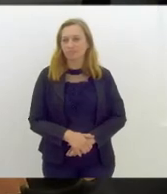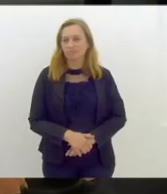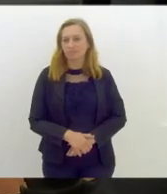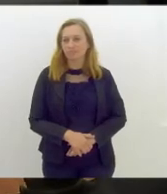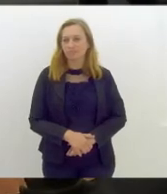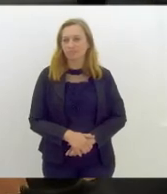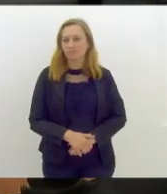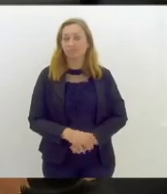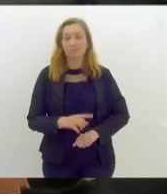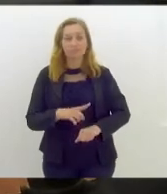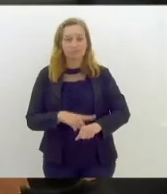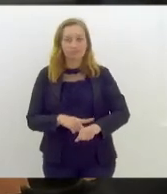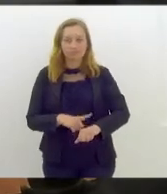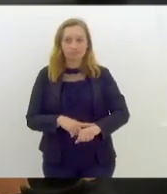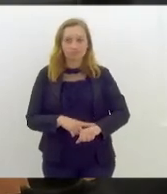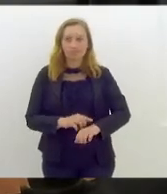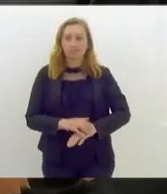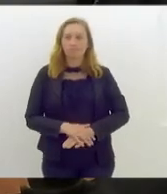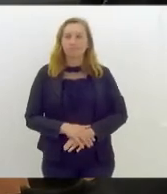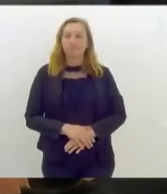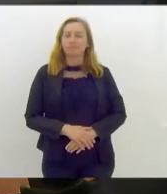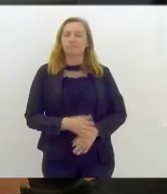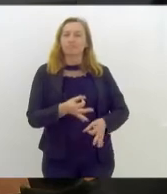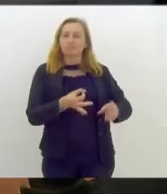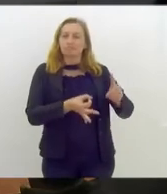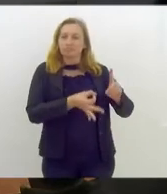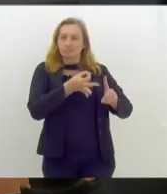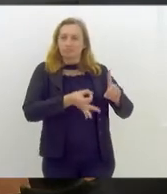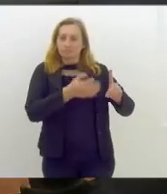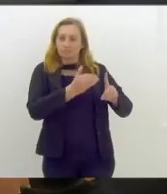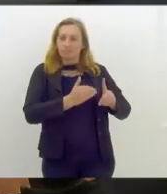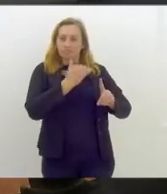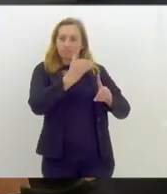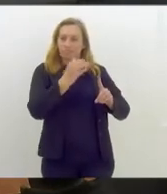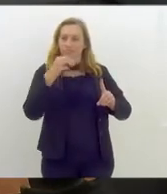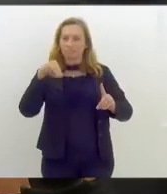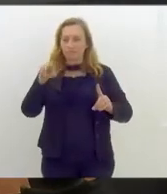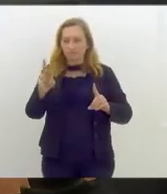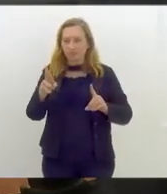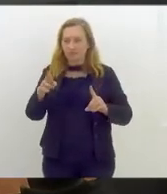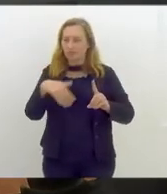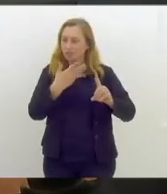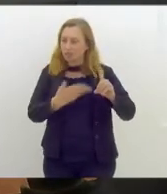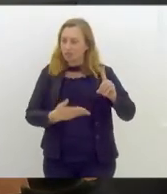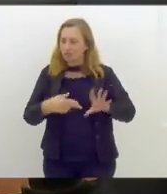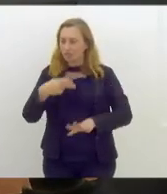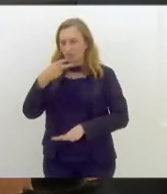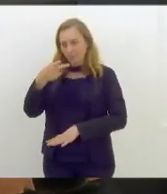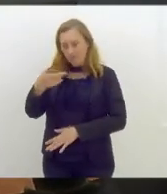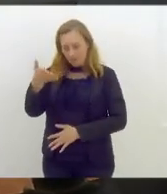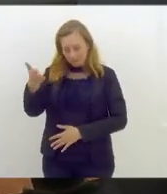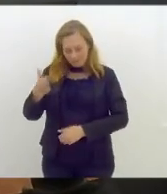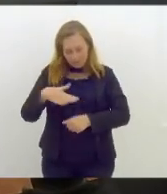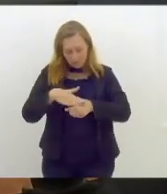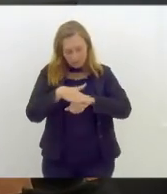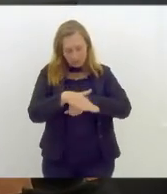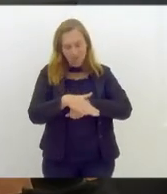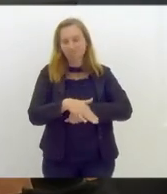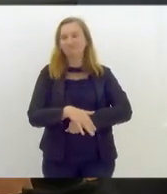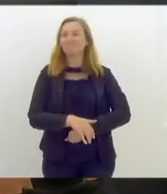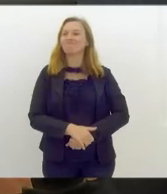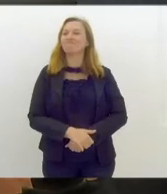Nesse momento, passa a palavra ao excelentíssimo senhor desembargador Wagner Sinelli, homenageado dessa noite.